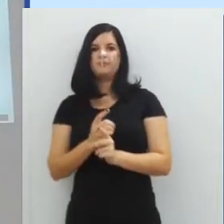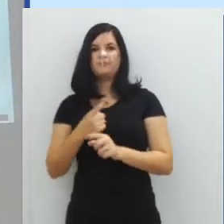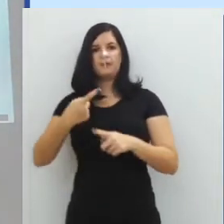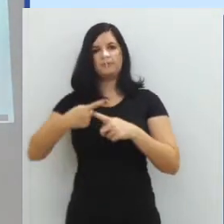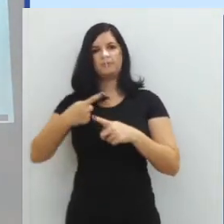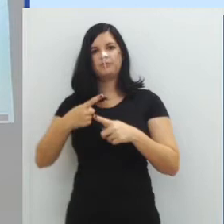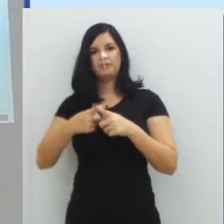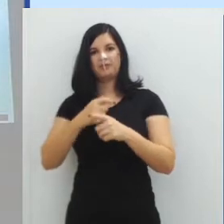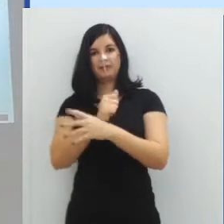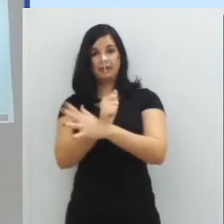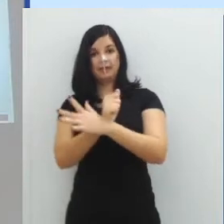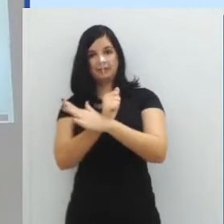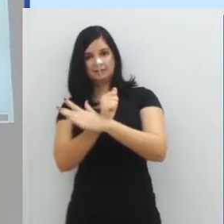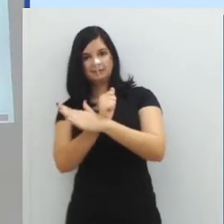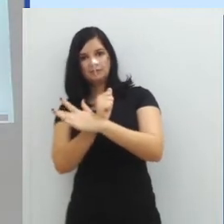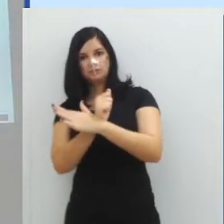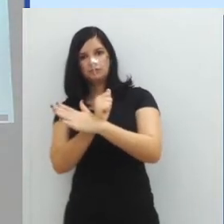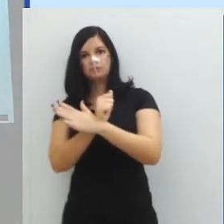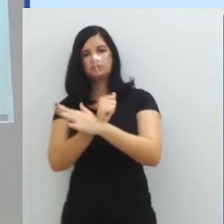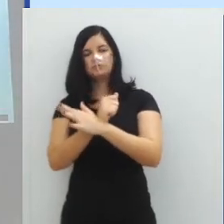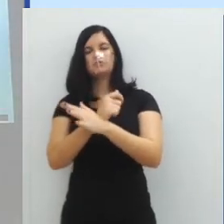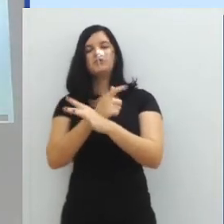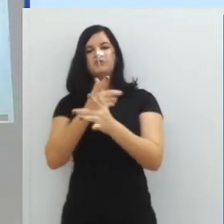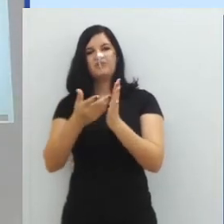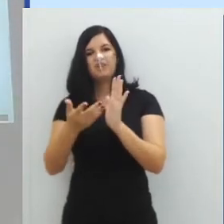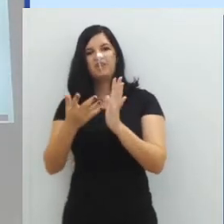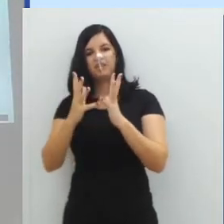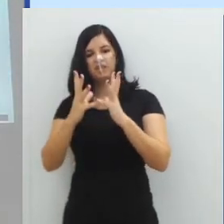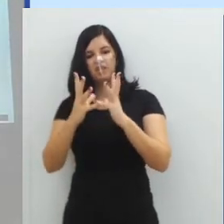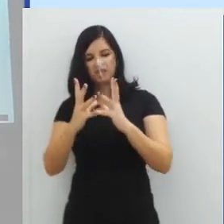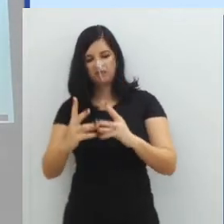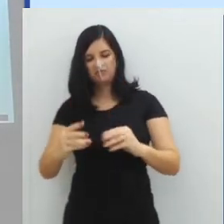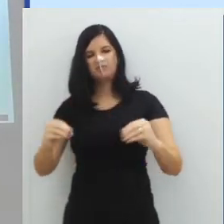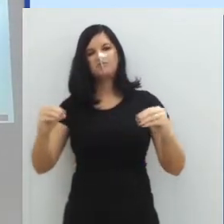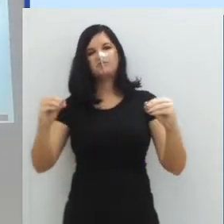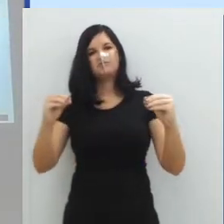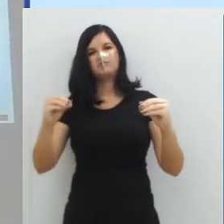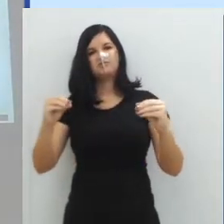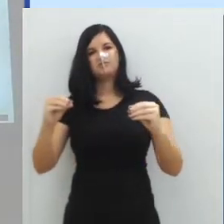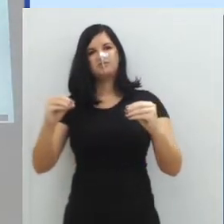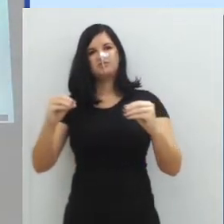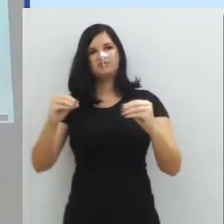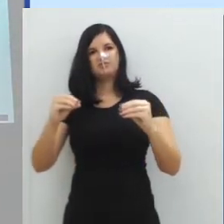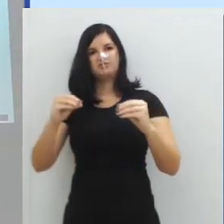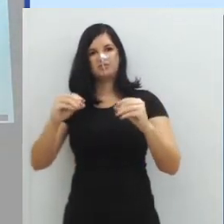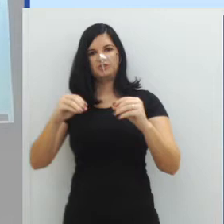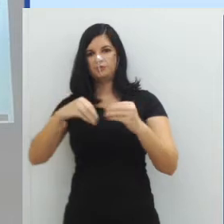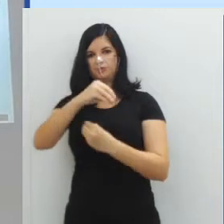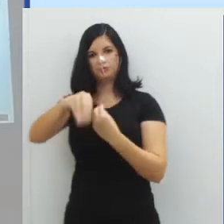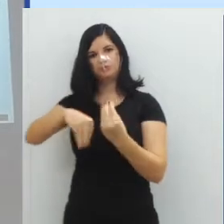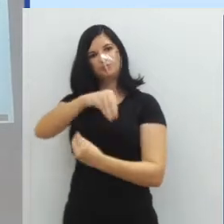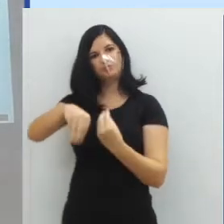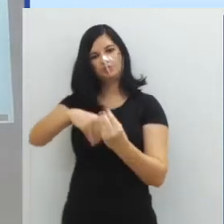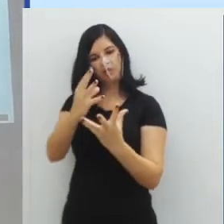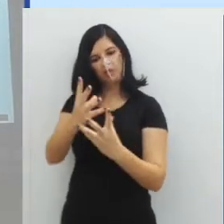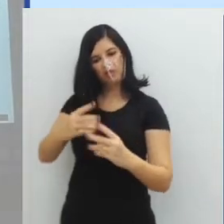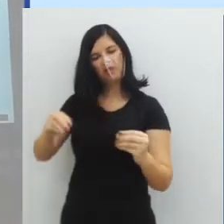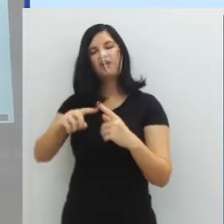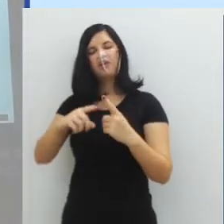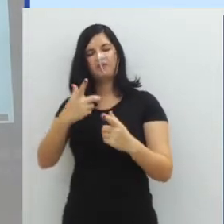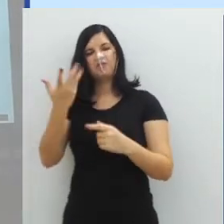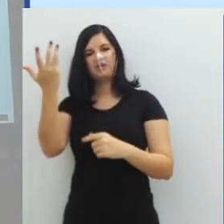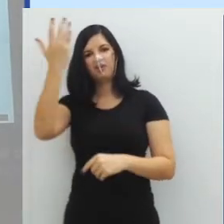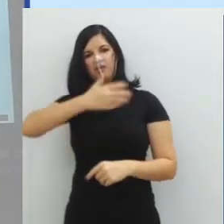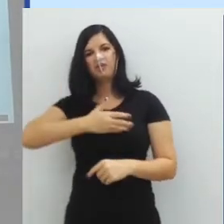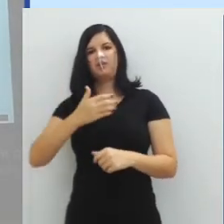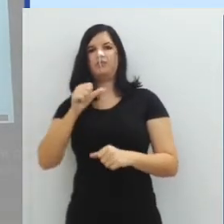Porque o ácido ele tem a função, ele vai acabar oxidando aquela substância e vai ter essa diminuição